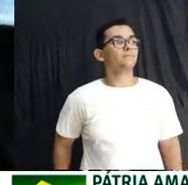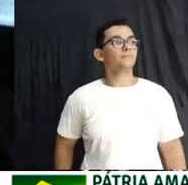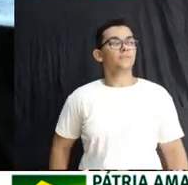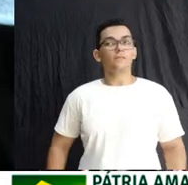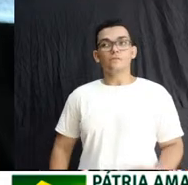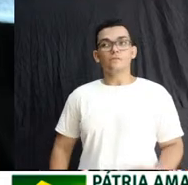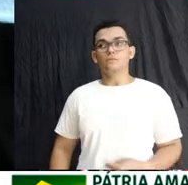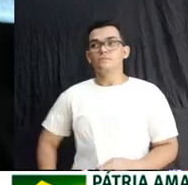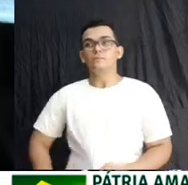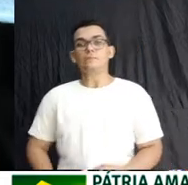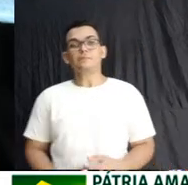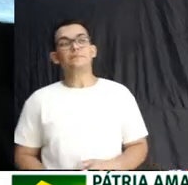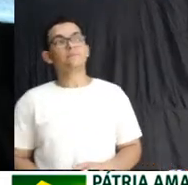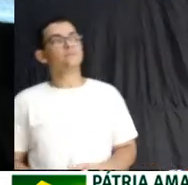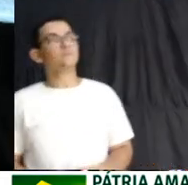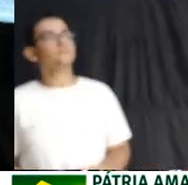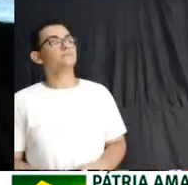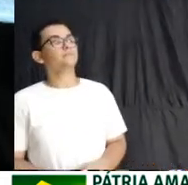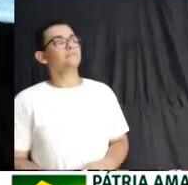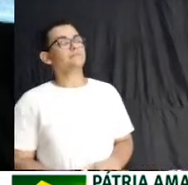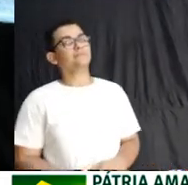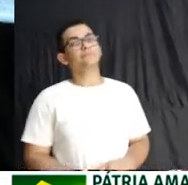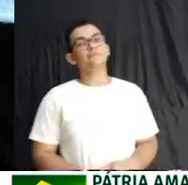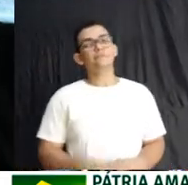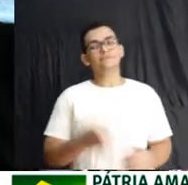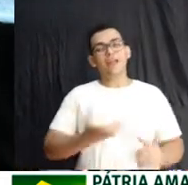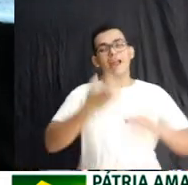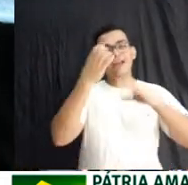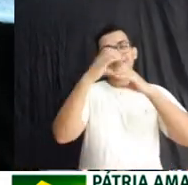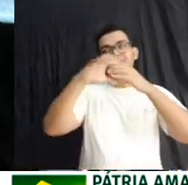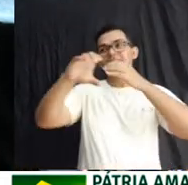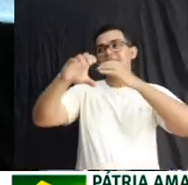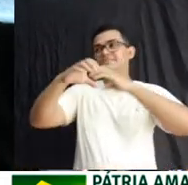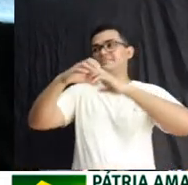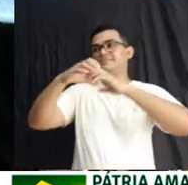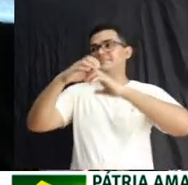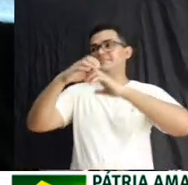boa demais. Isso aqui vai pra eles também.